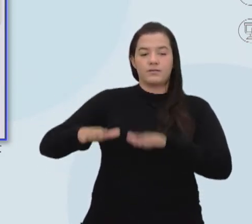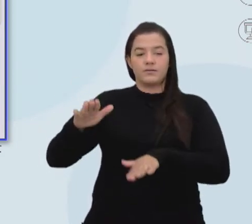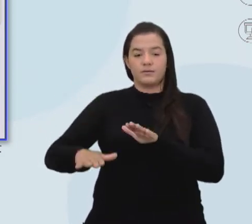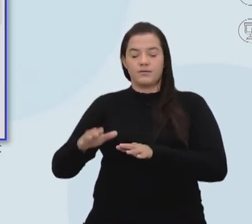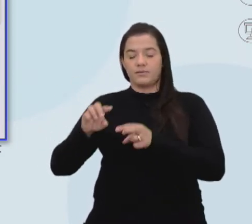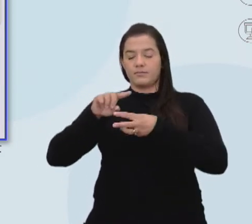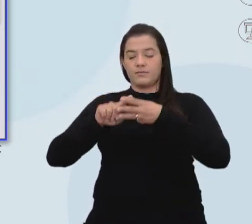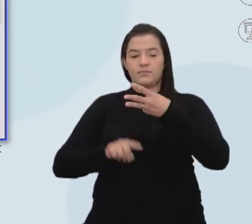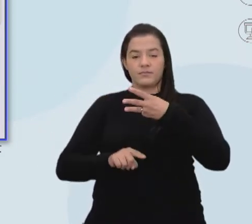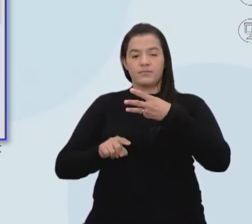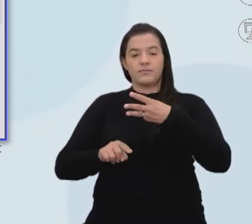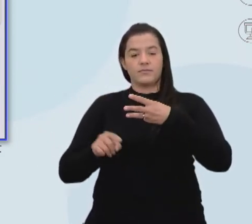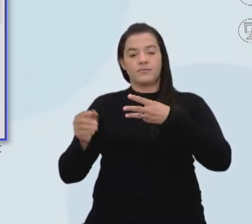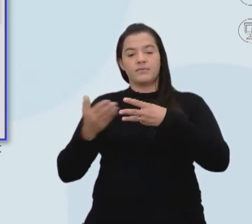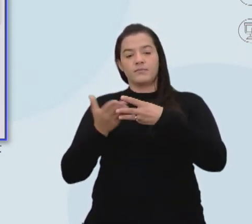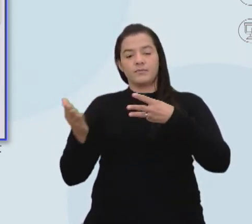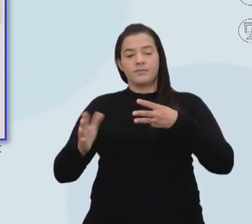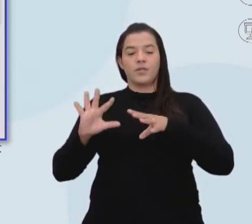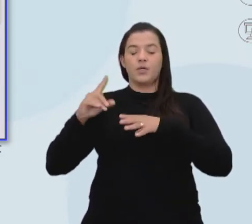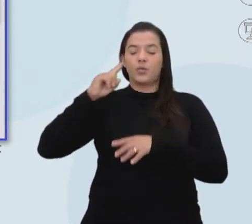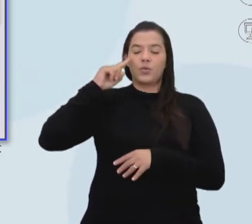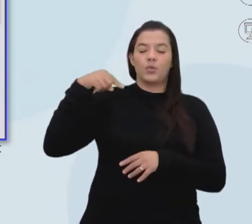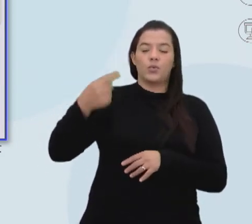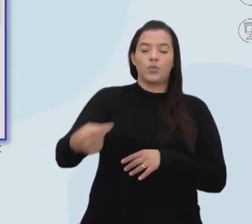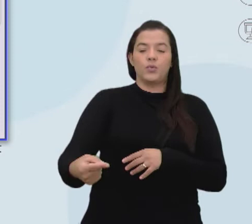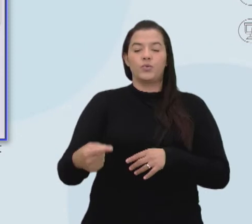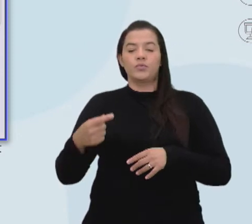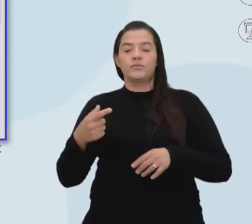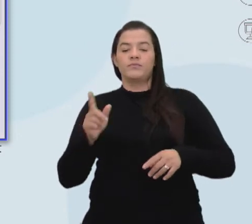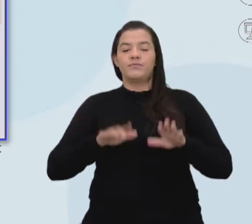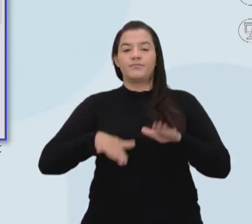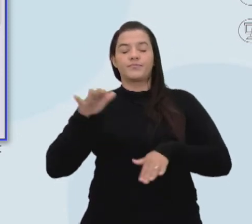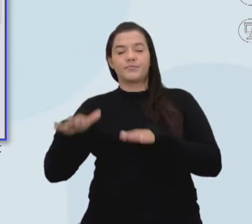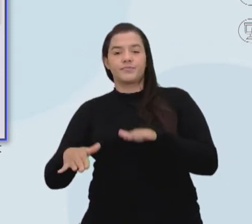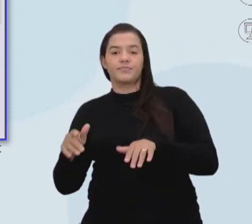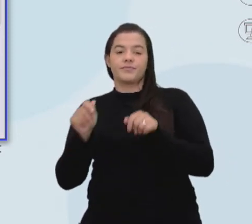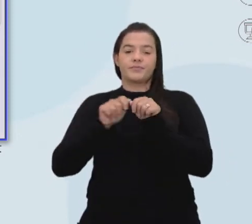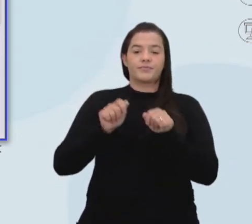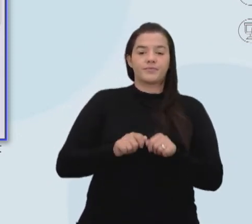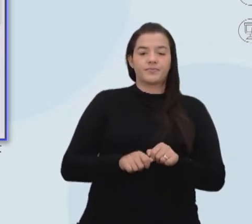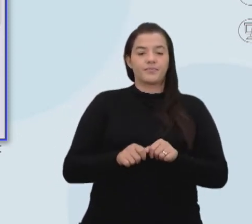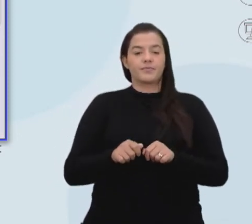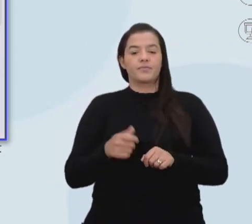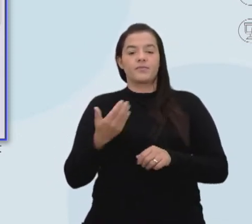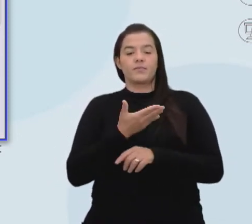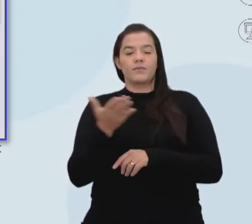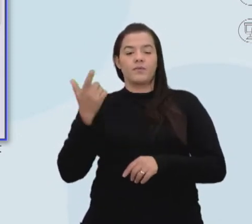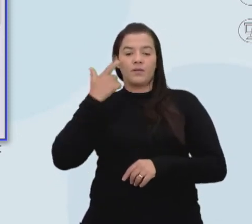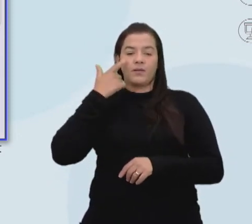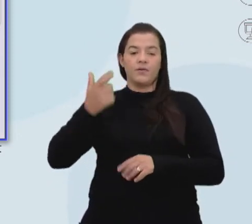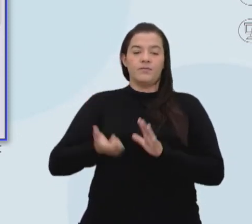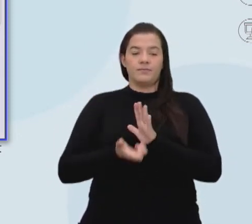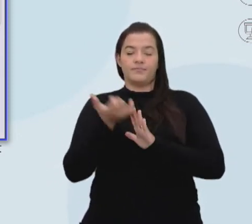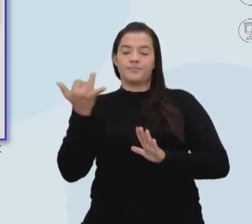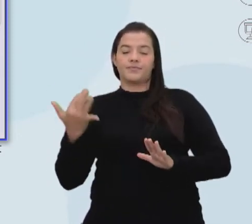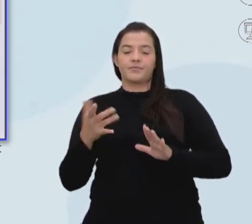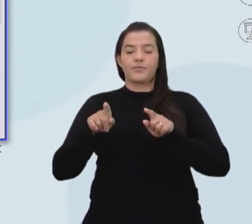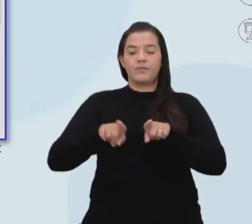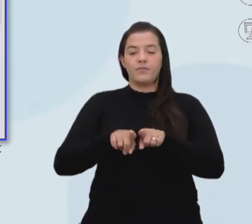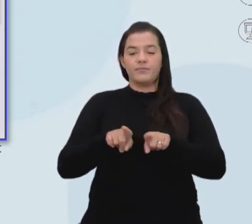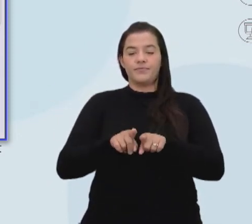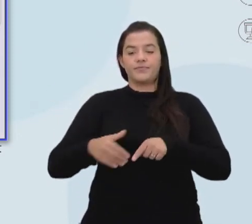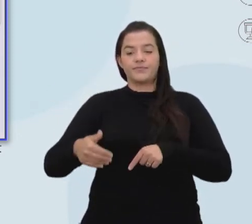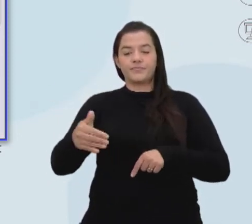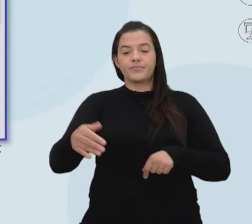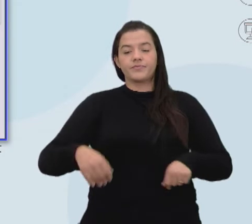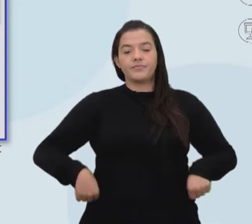Porque às vezes a pessoa pode não fazer todo dia, É. de vez em quando ela faz e de vez em quando Então não. veja que ela é qualitativa, não Sim. quantitativa, Sim. ok? Tranquilo. Posso pra frente?